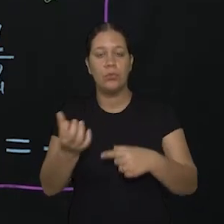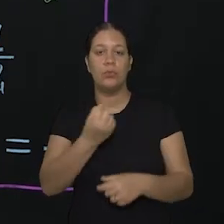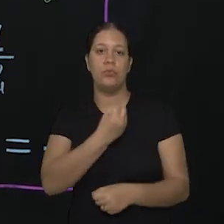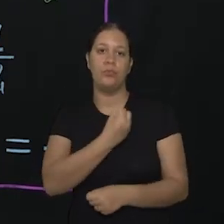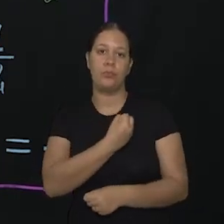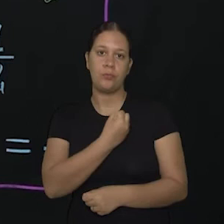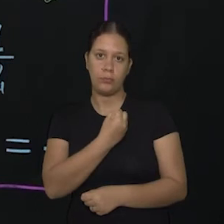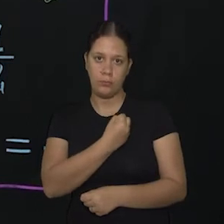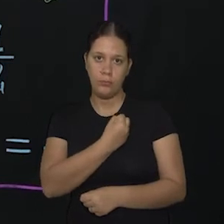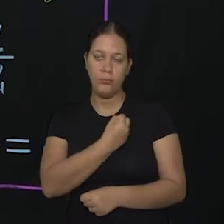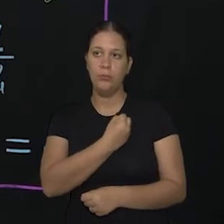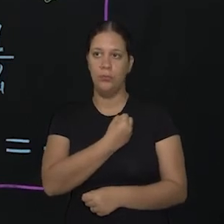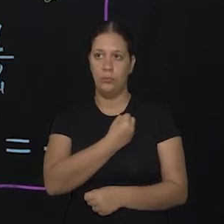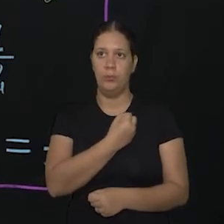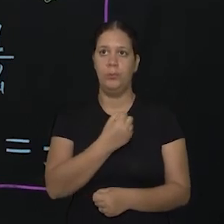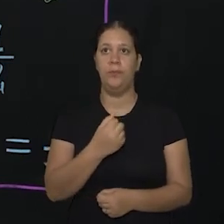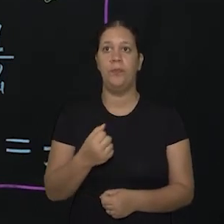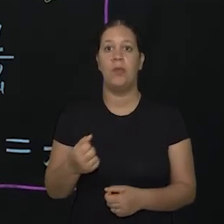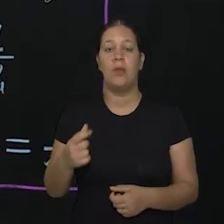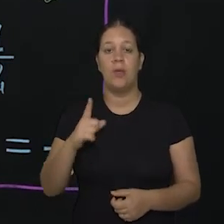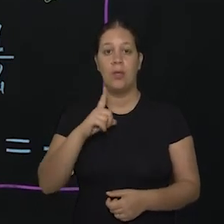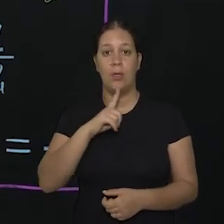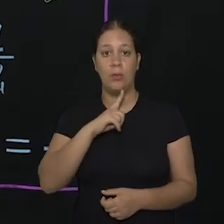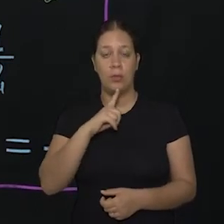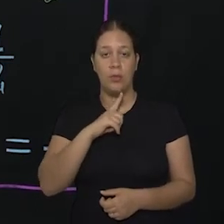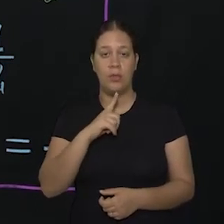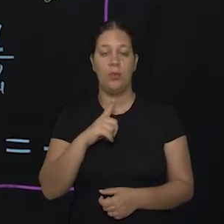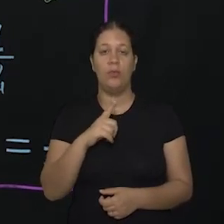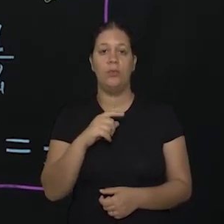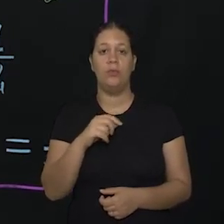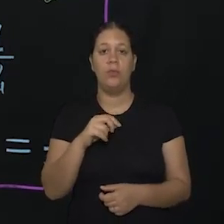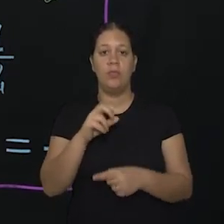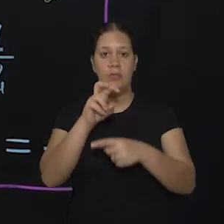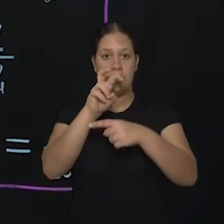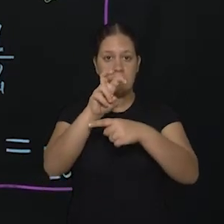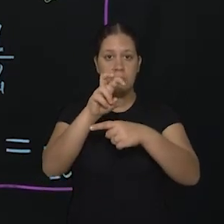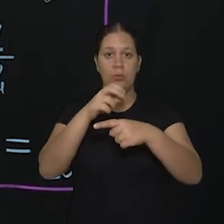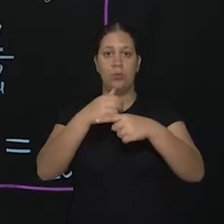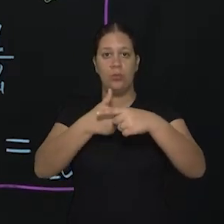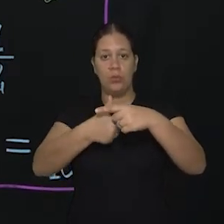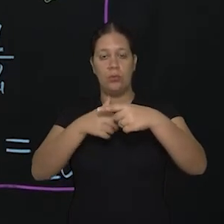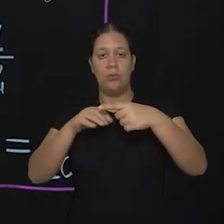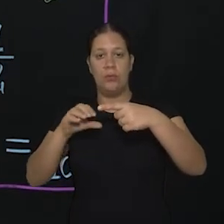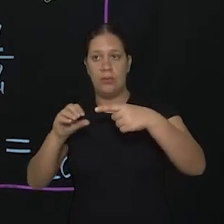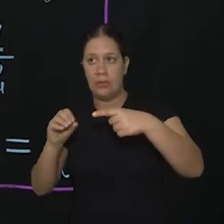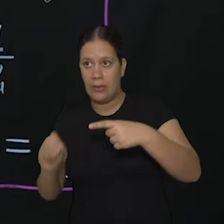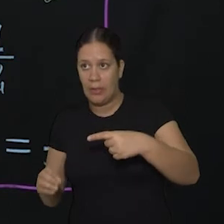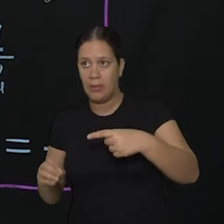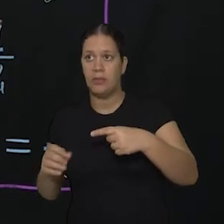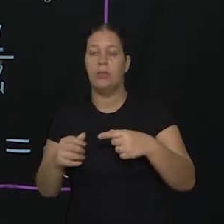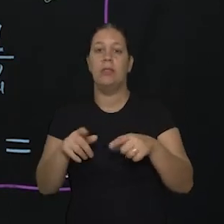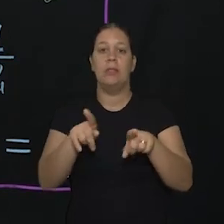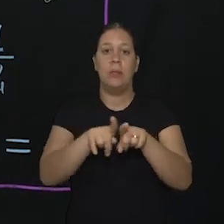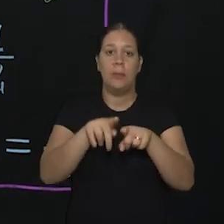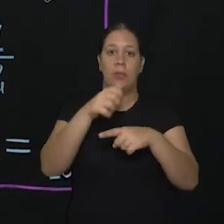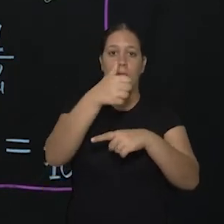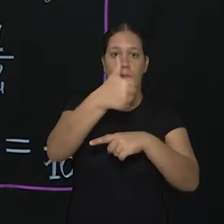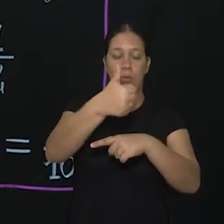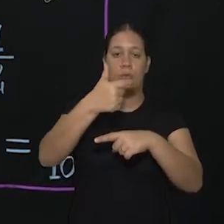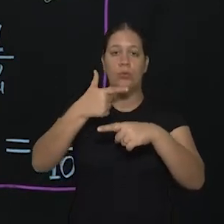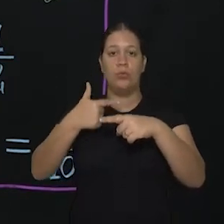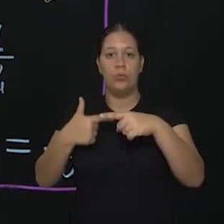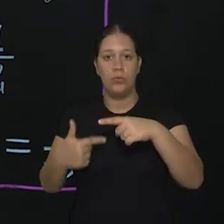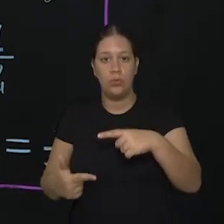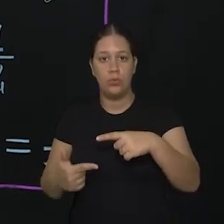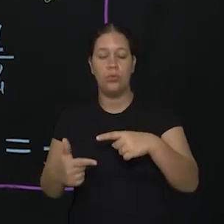nos números racionais. Portanto, se eu tenho aqui 5 sobre 10, 1 sobre 4, 1 sobre 2,